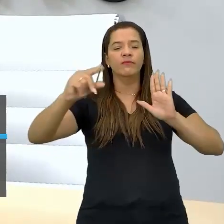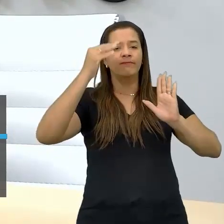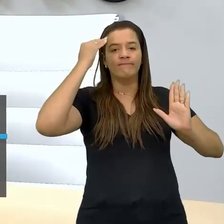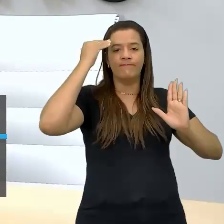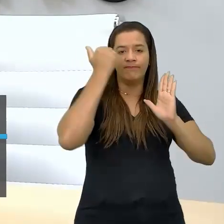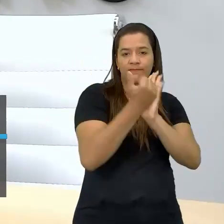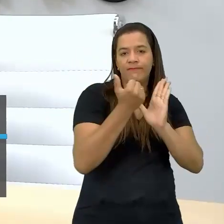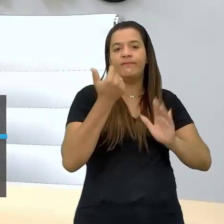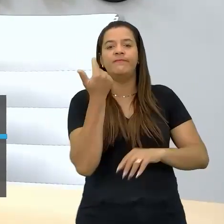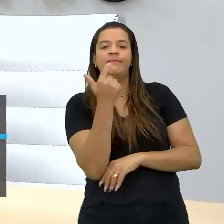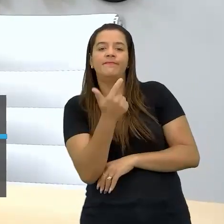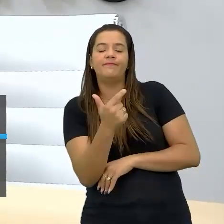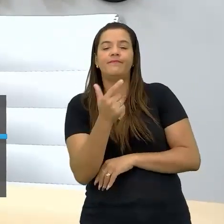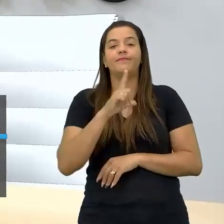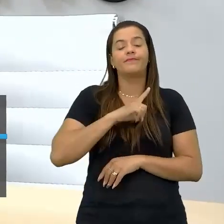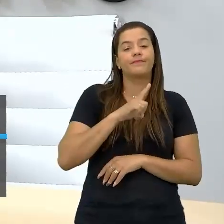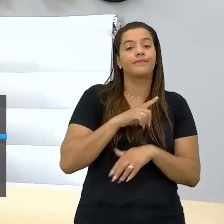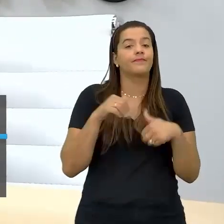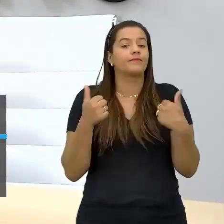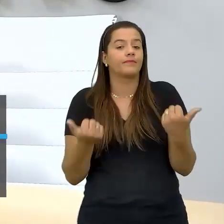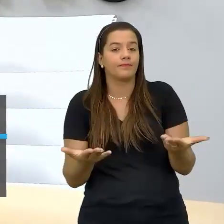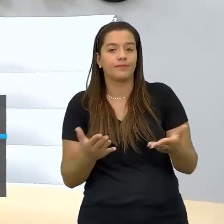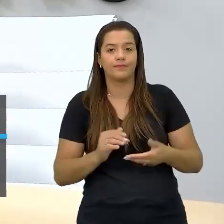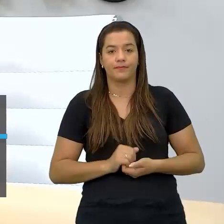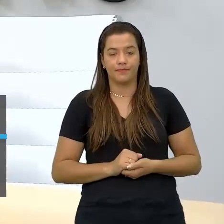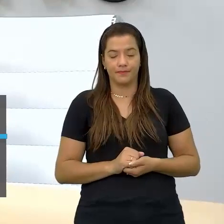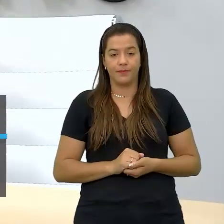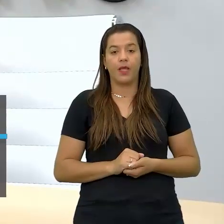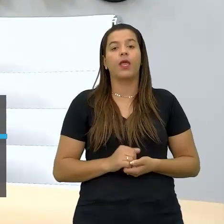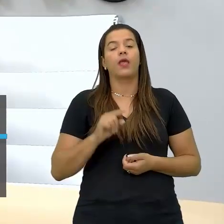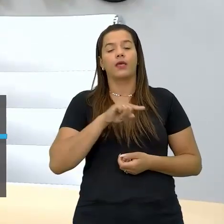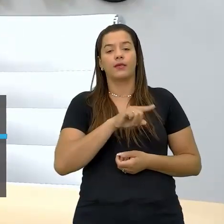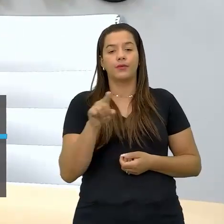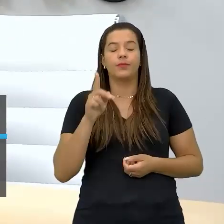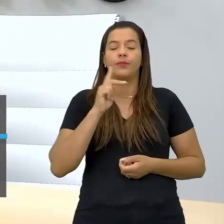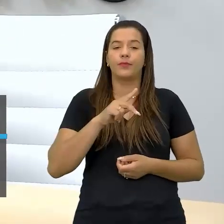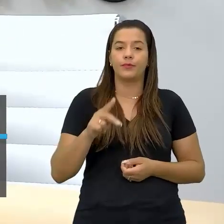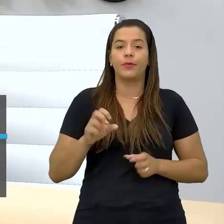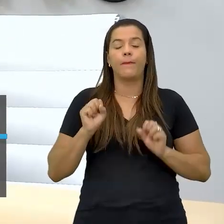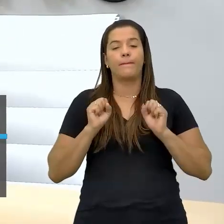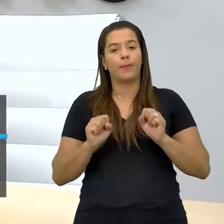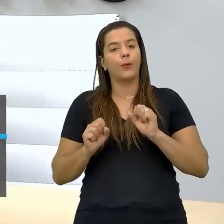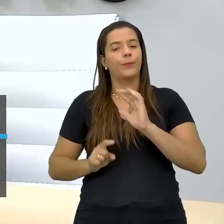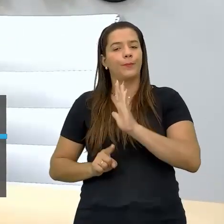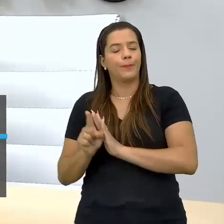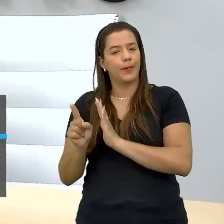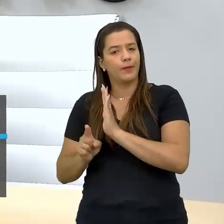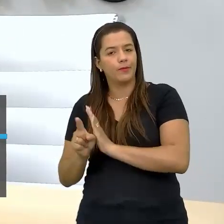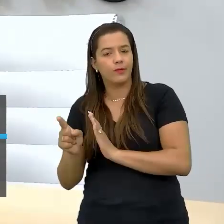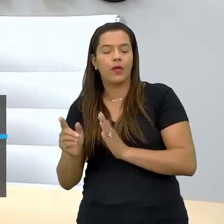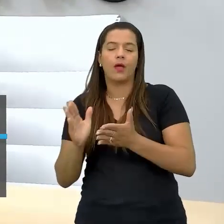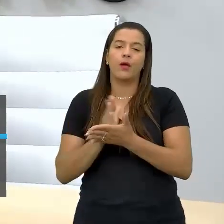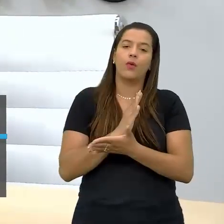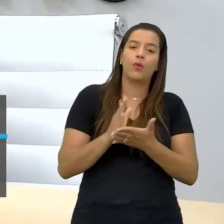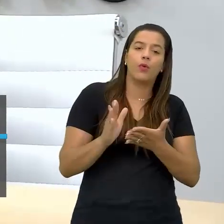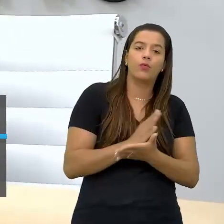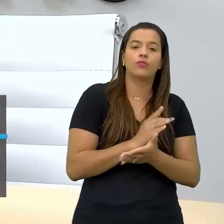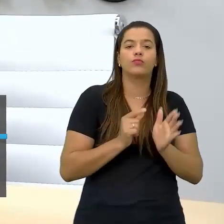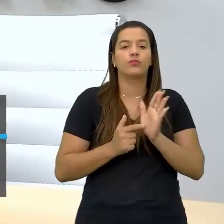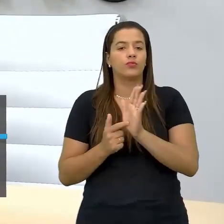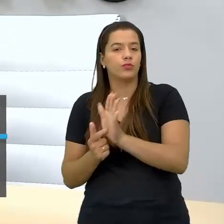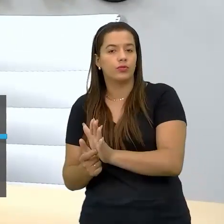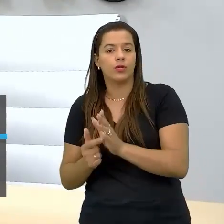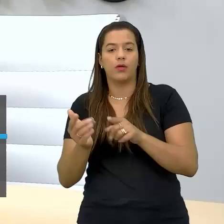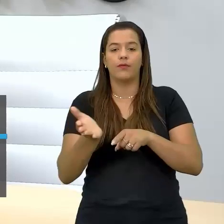Acontece realmente ou não? Depois, o professor pode ainda instigar os alunos, né, com alguns vídeos. Então, a gente tem aí no